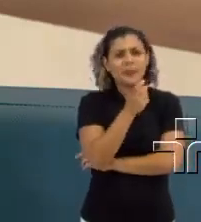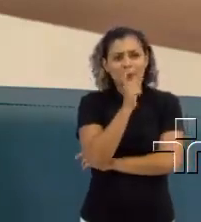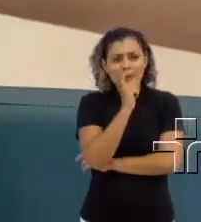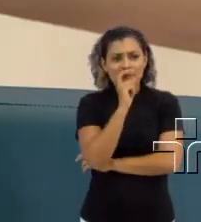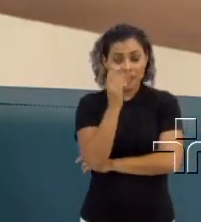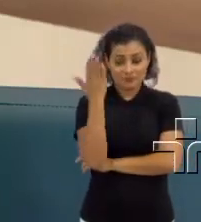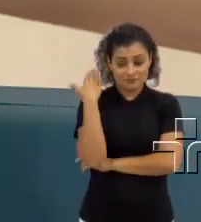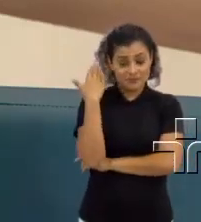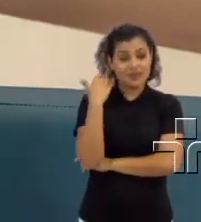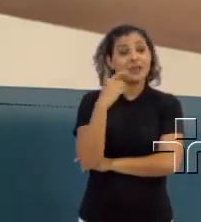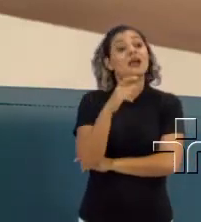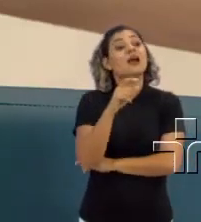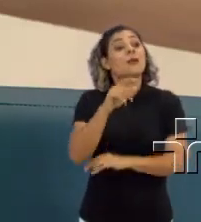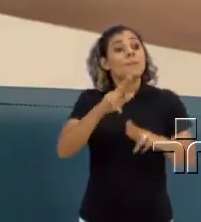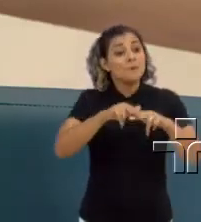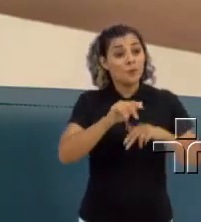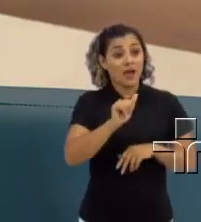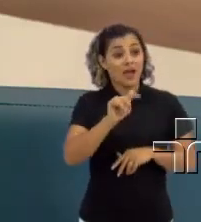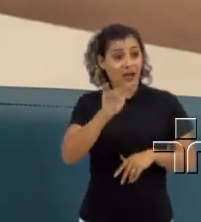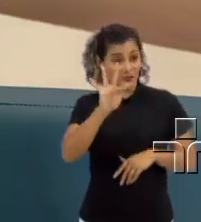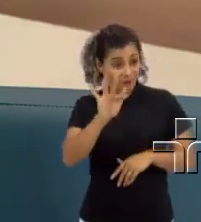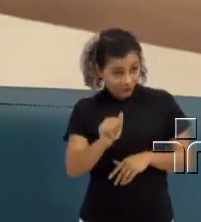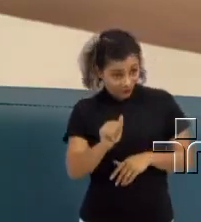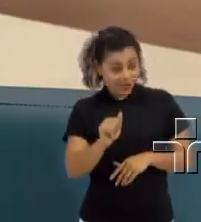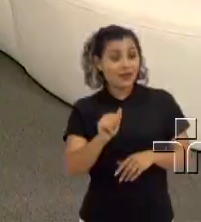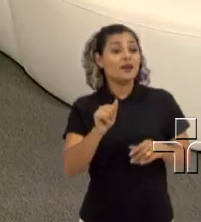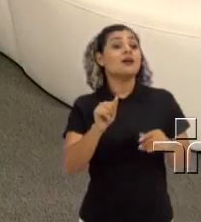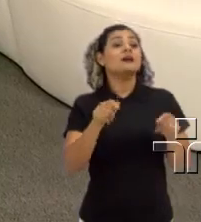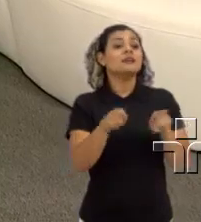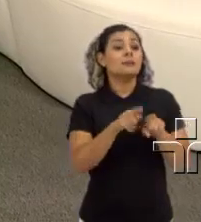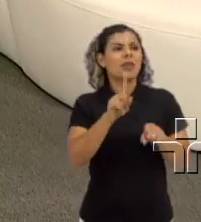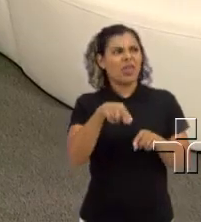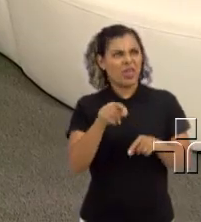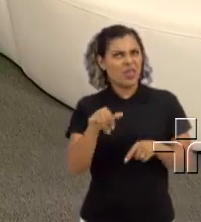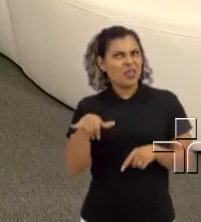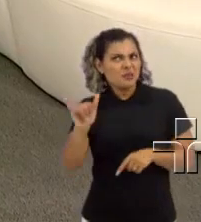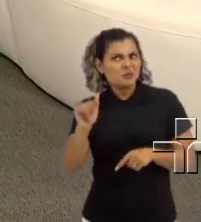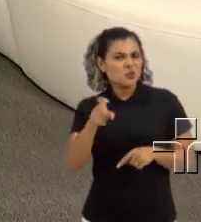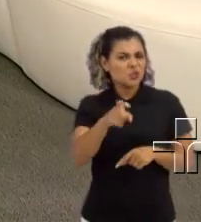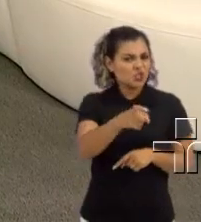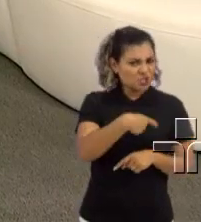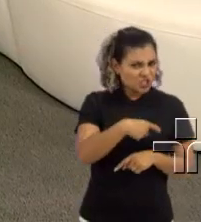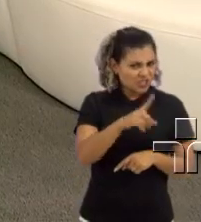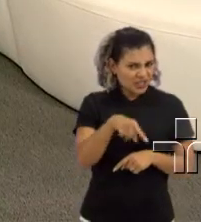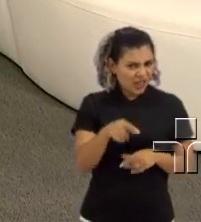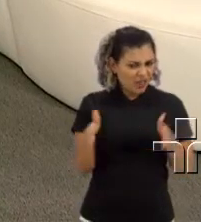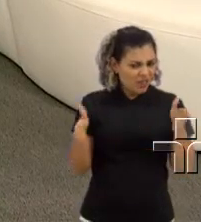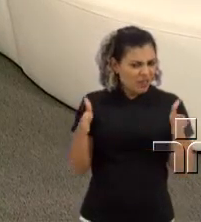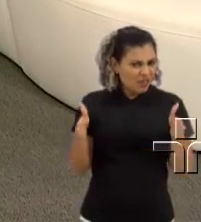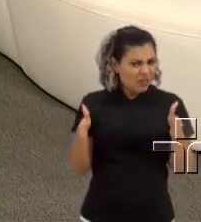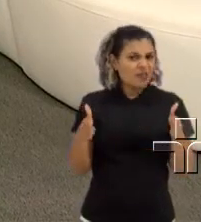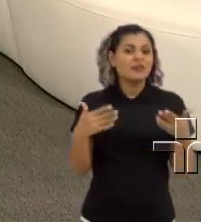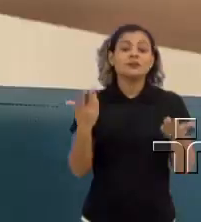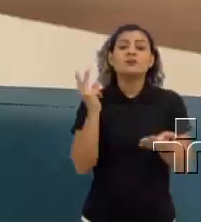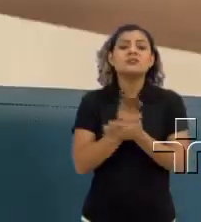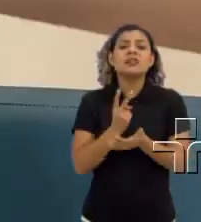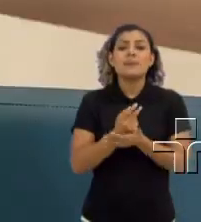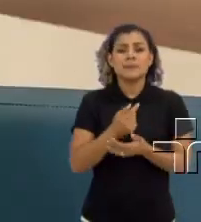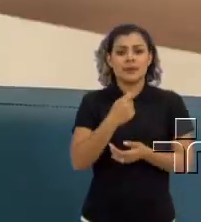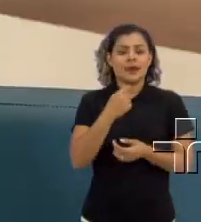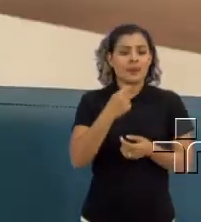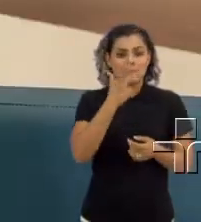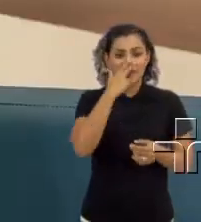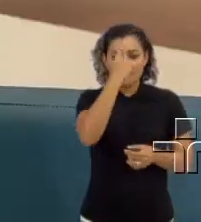da geração alfa são pais das gerações, é o quê? Y e X, é isso? Isso. E daí, assim, qual o perfil